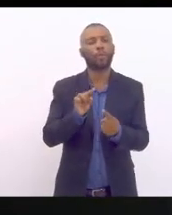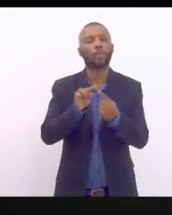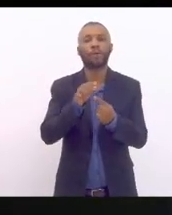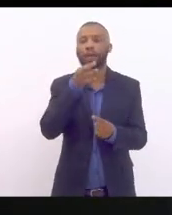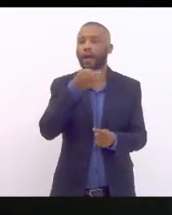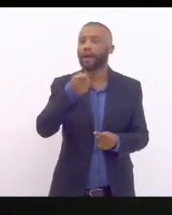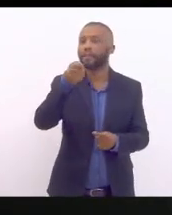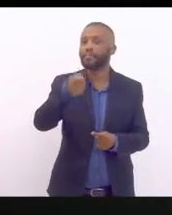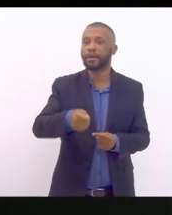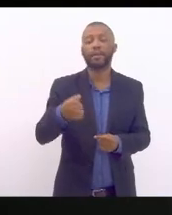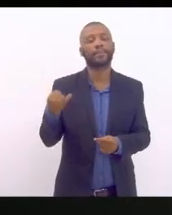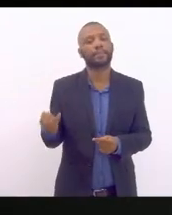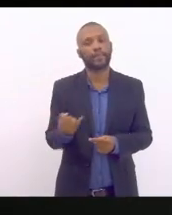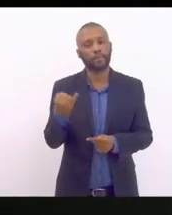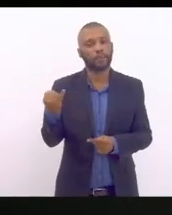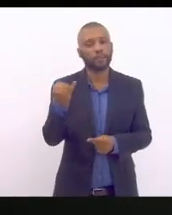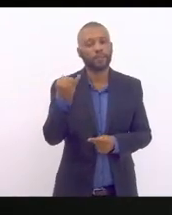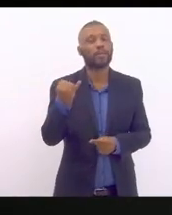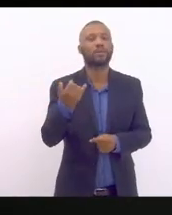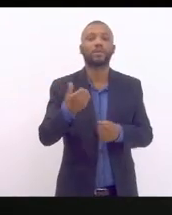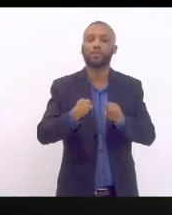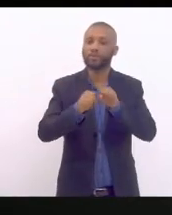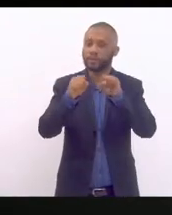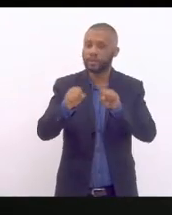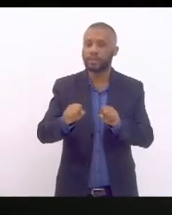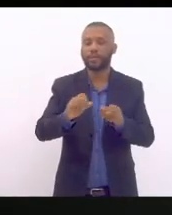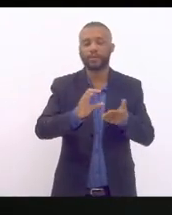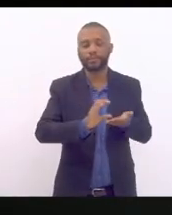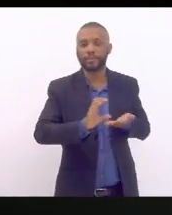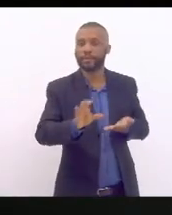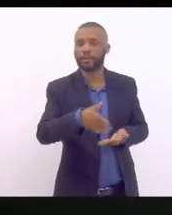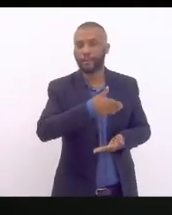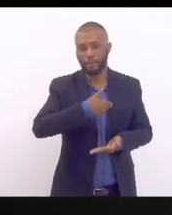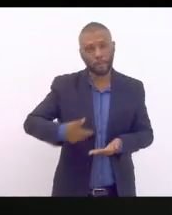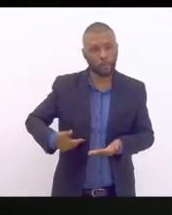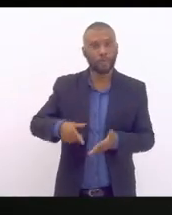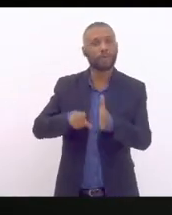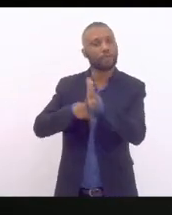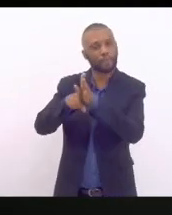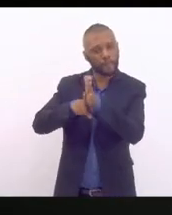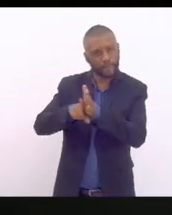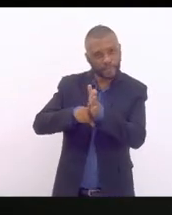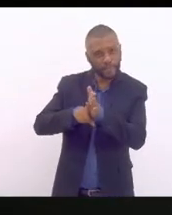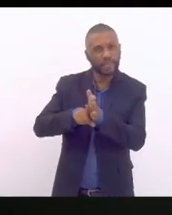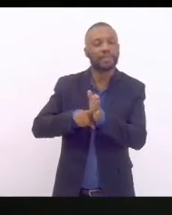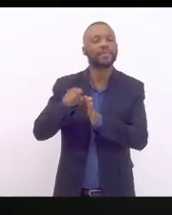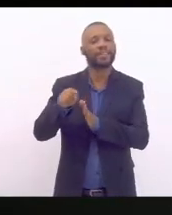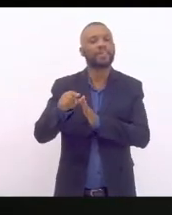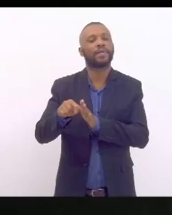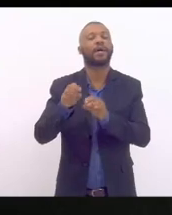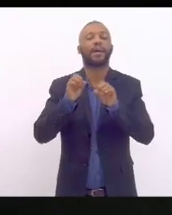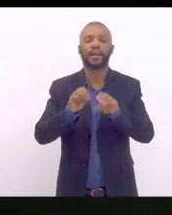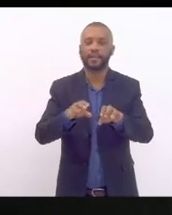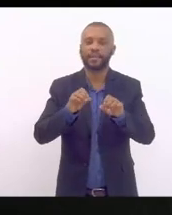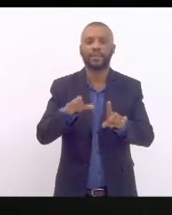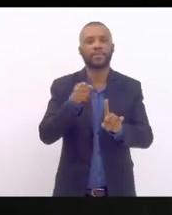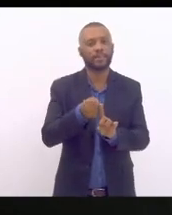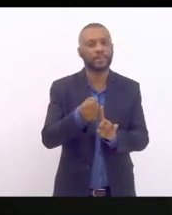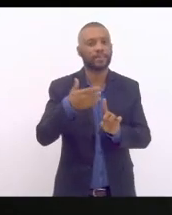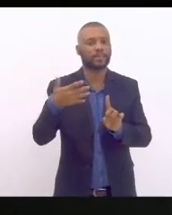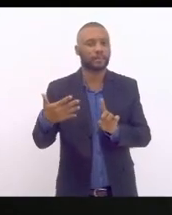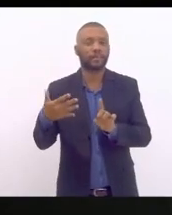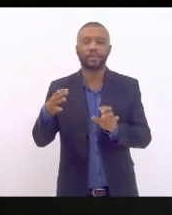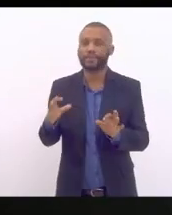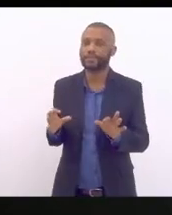reafirmação da importância do sistema de financiamento público em pesquisa ensino e extensão que